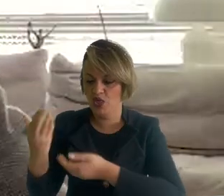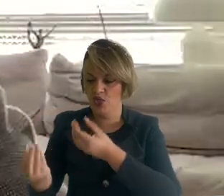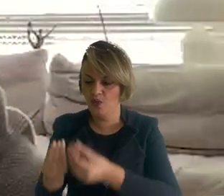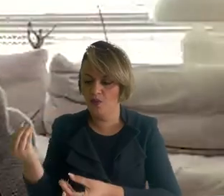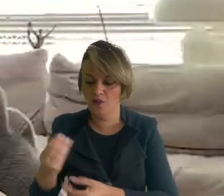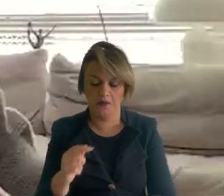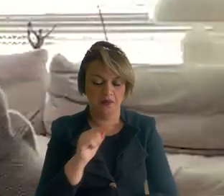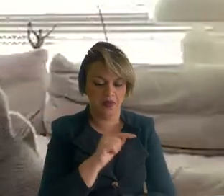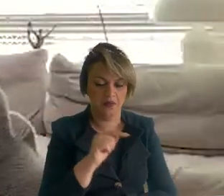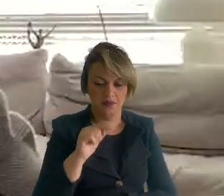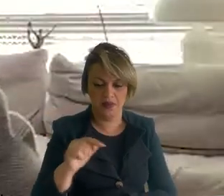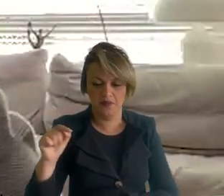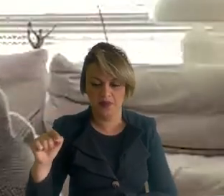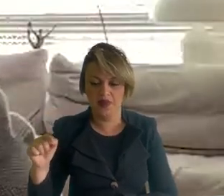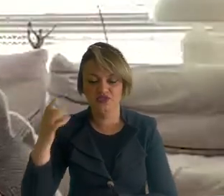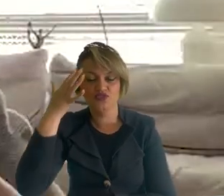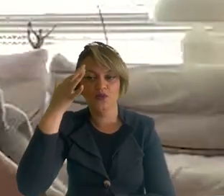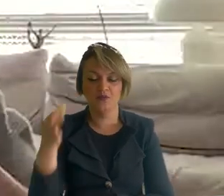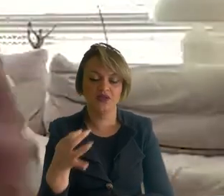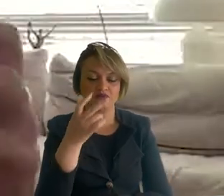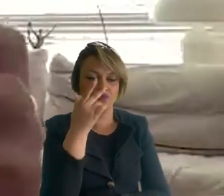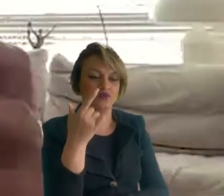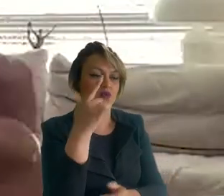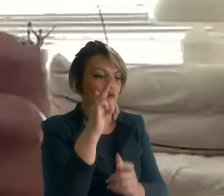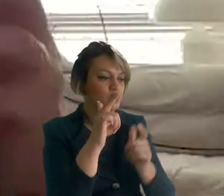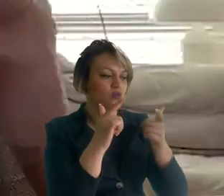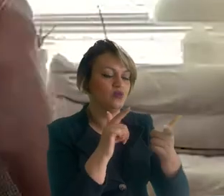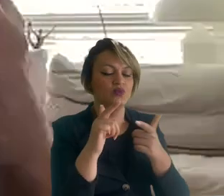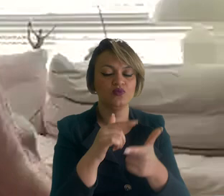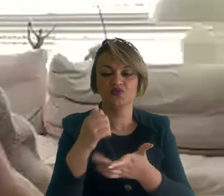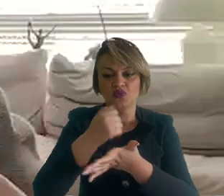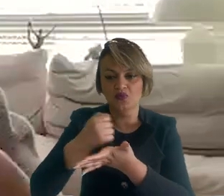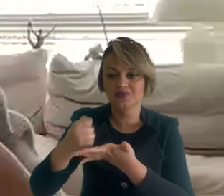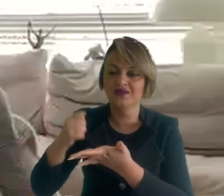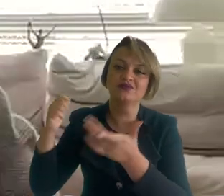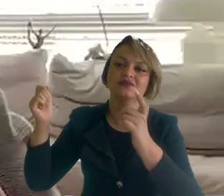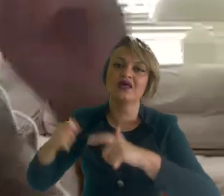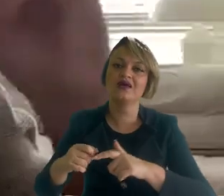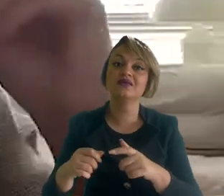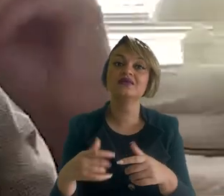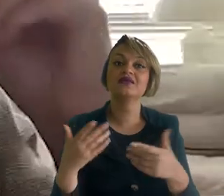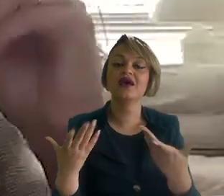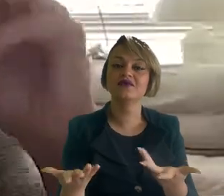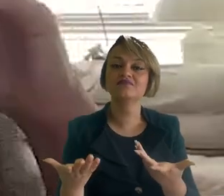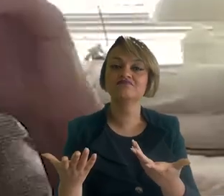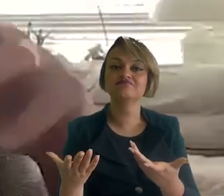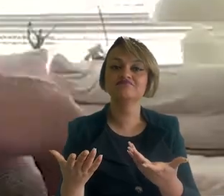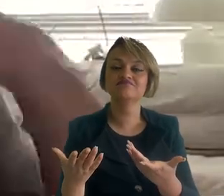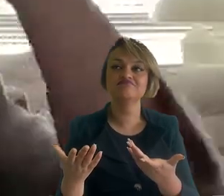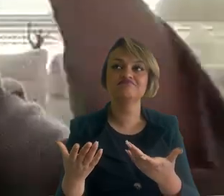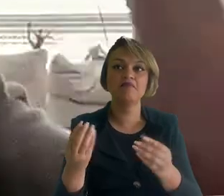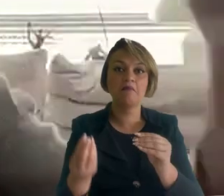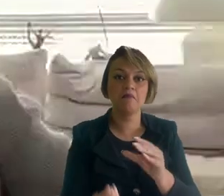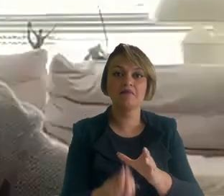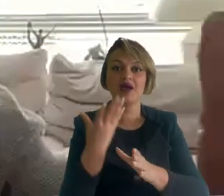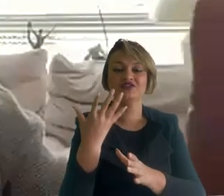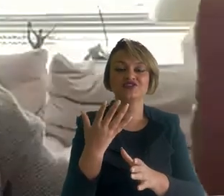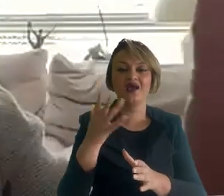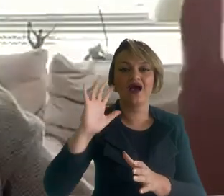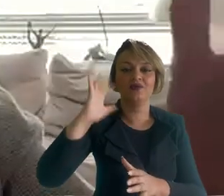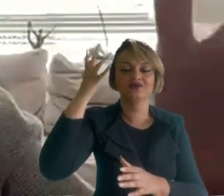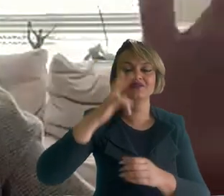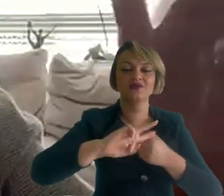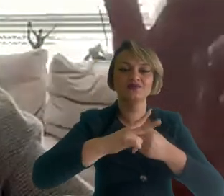esse efeito é compreendido pelo outro que conosco contrata e desse pode surge a consequência